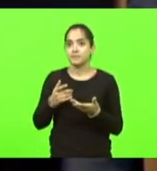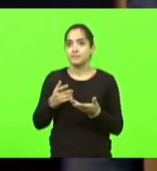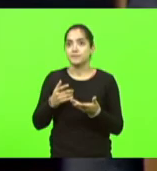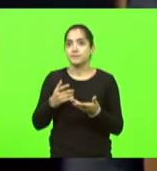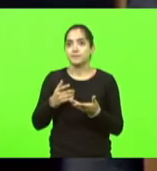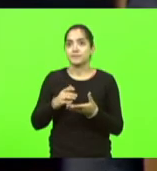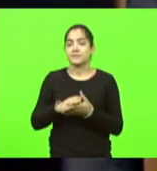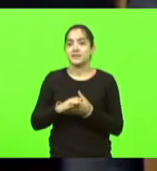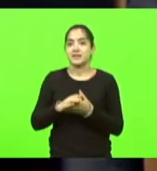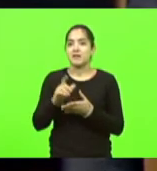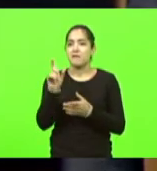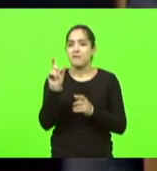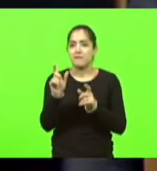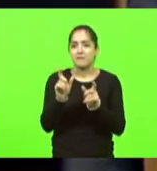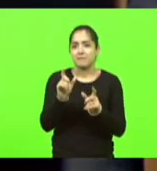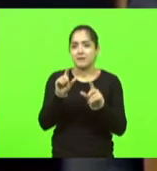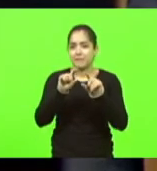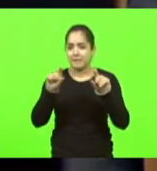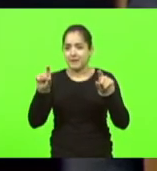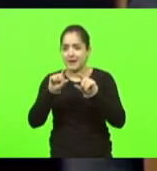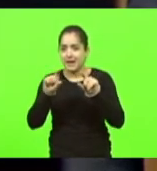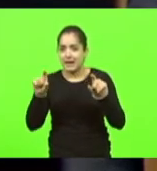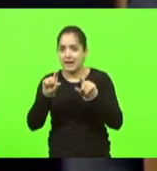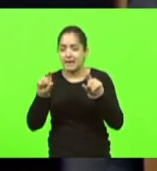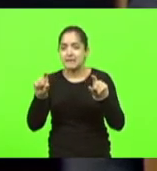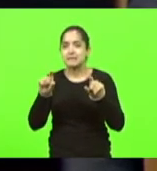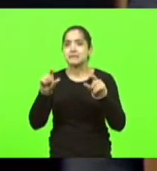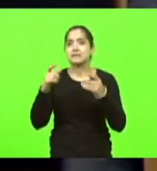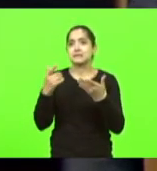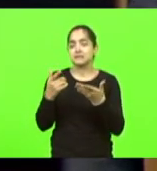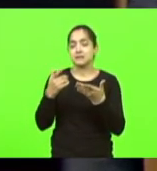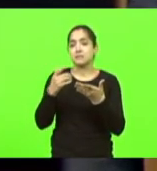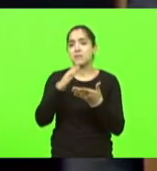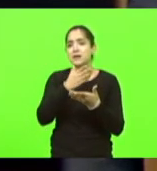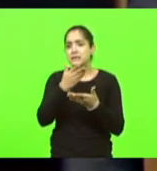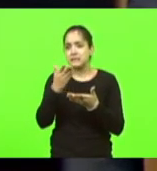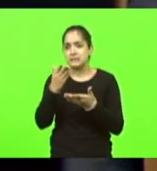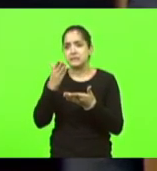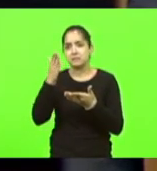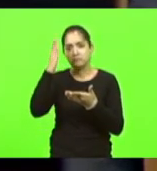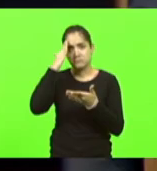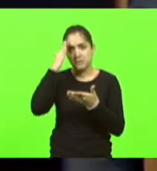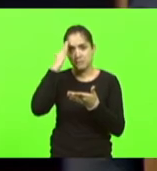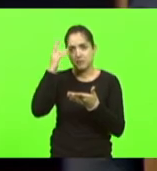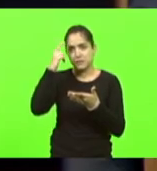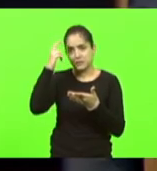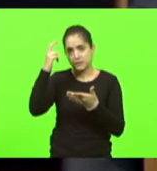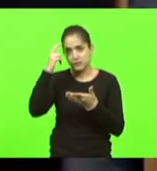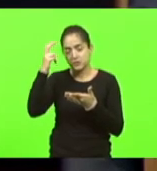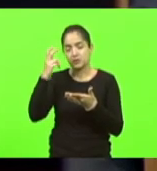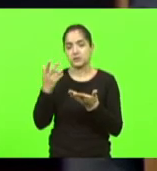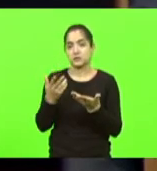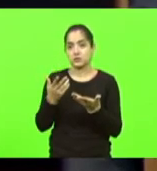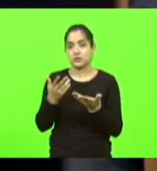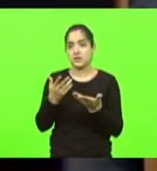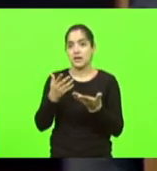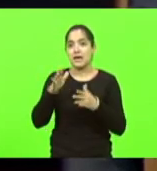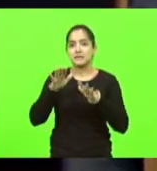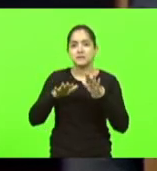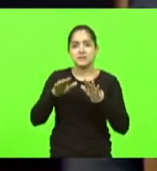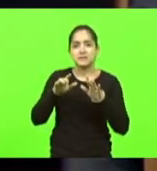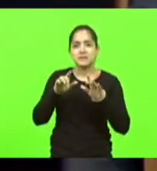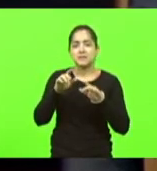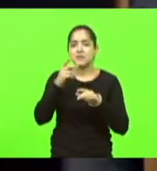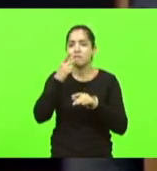provérbios ele era um homem simples mas ele era um homem muito inteligente e ele me falou uma vez uma frase que marcou